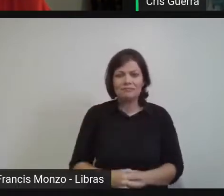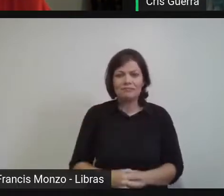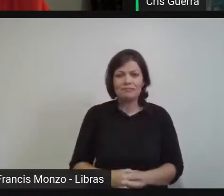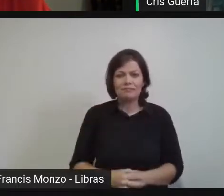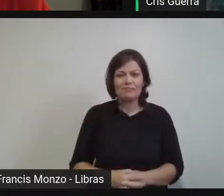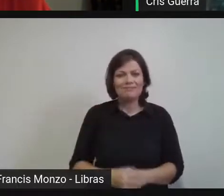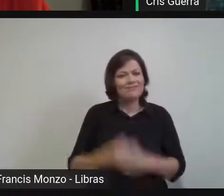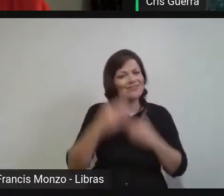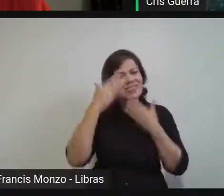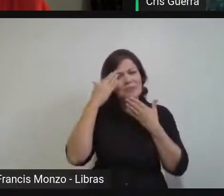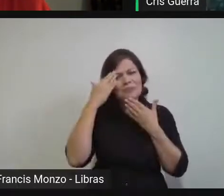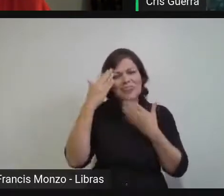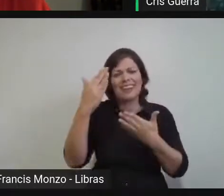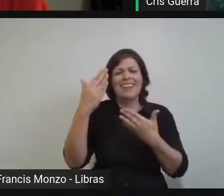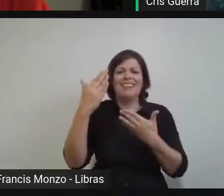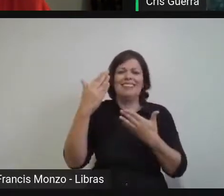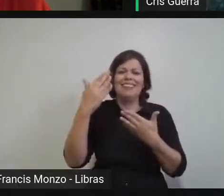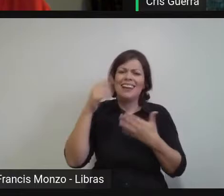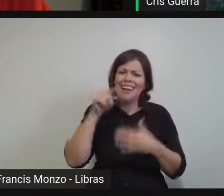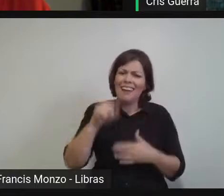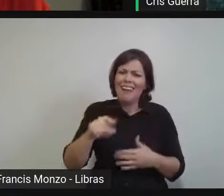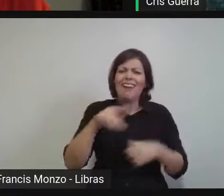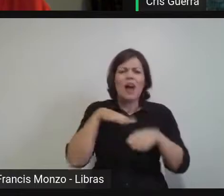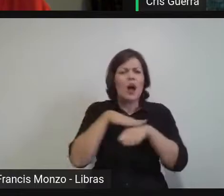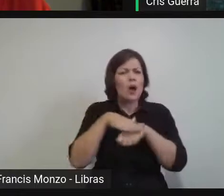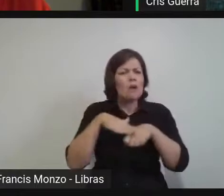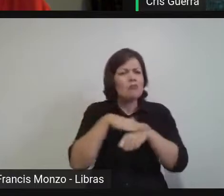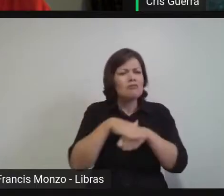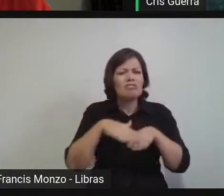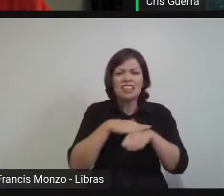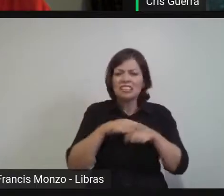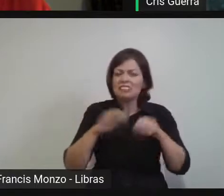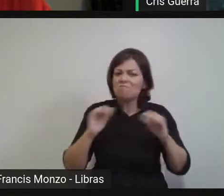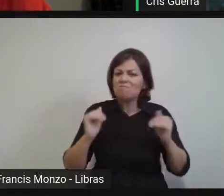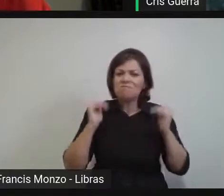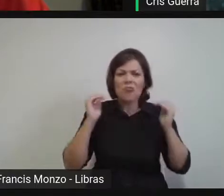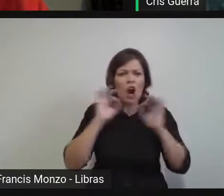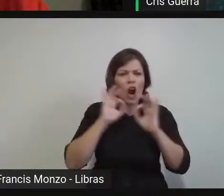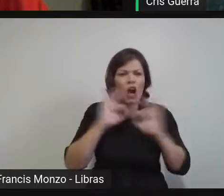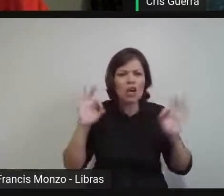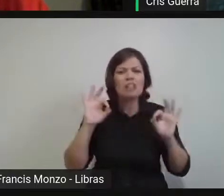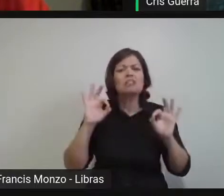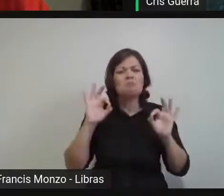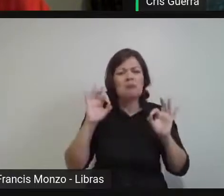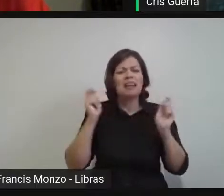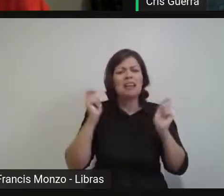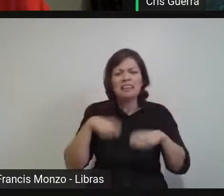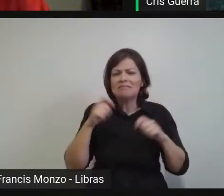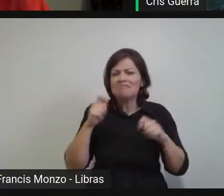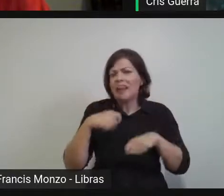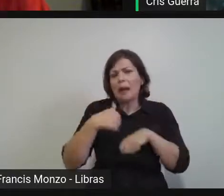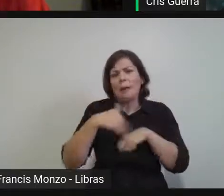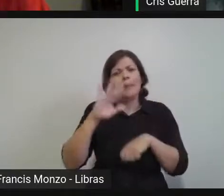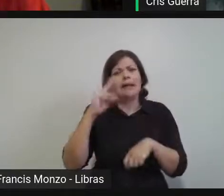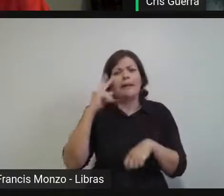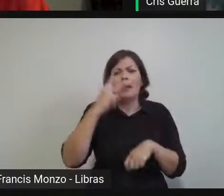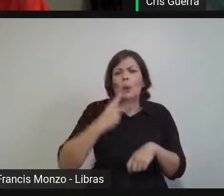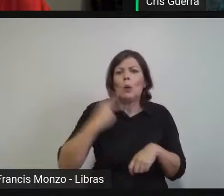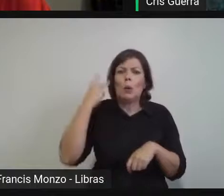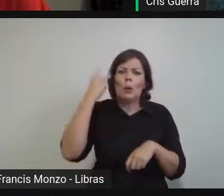de altíssimo nível. A gente ficaria aqui mais umas 2 horas, sem dúvida alguma, né? Conversando sobre vários outros